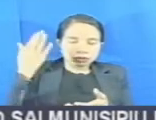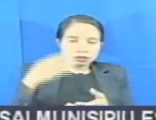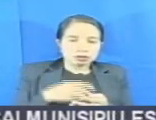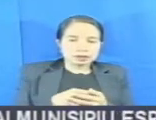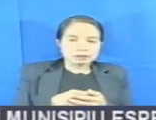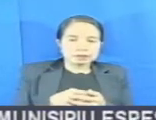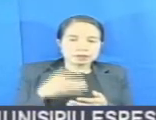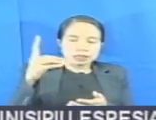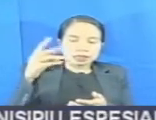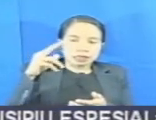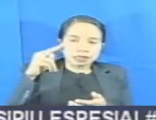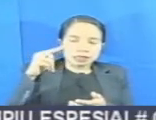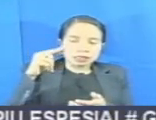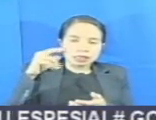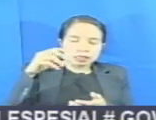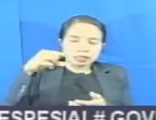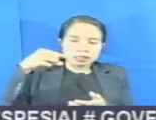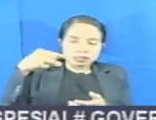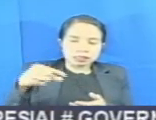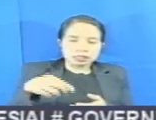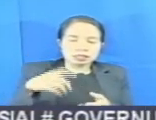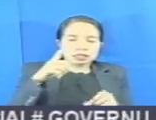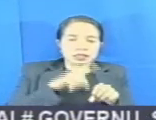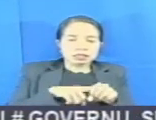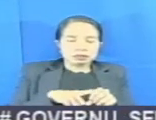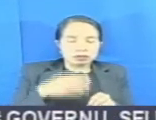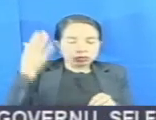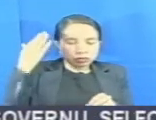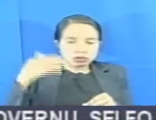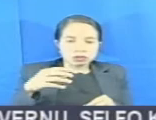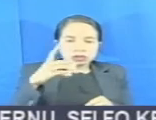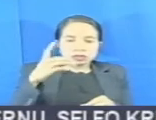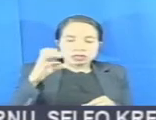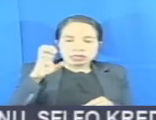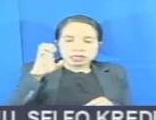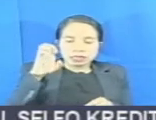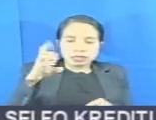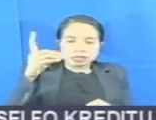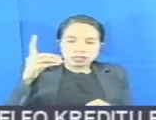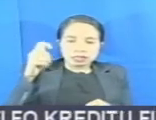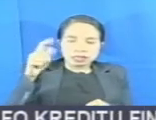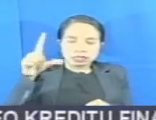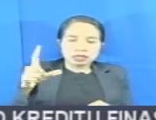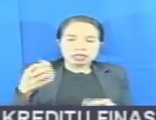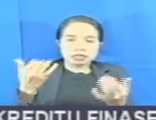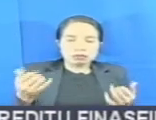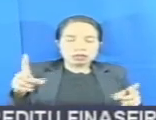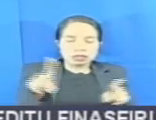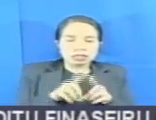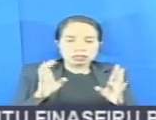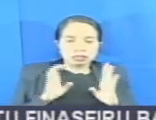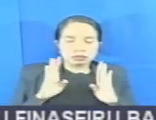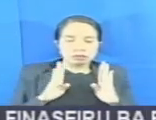ninia tempo. O governo, o ministério, agora é de ter a empresa agora, nia é estándar RASIC. Questiona com